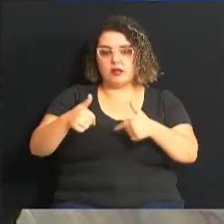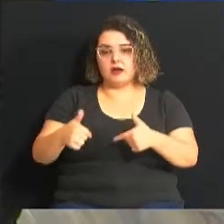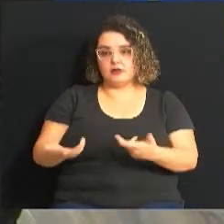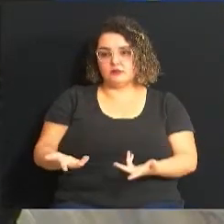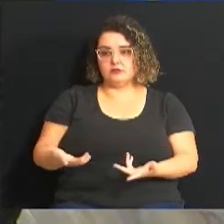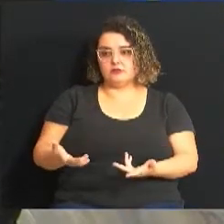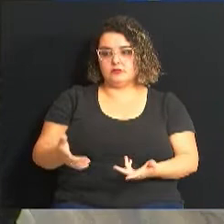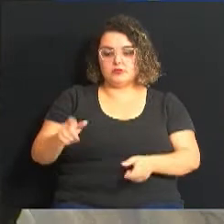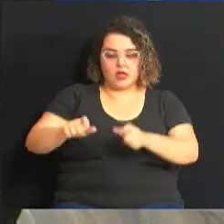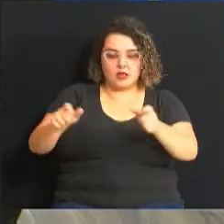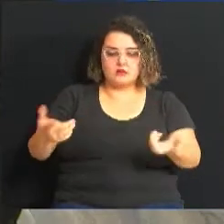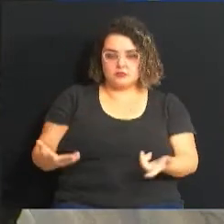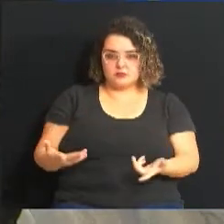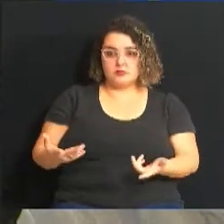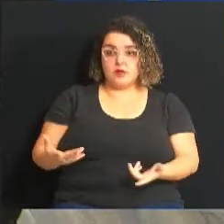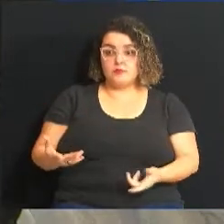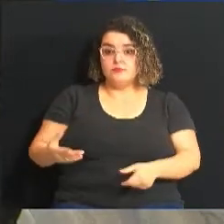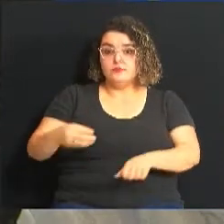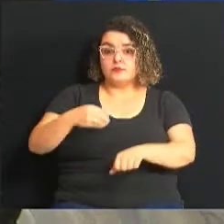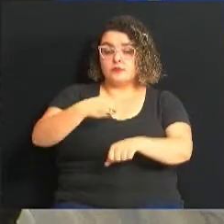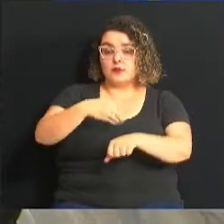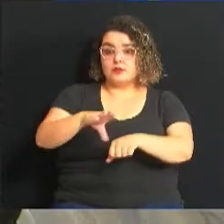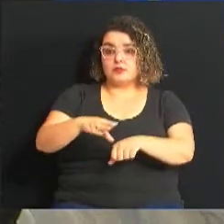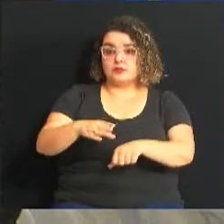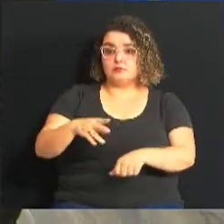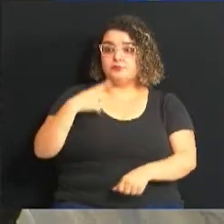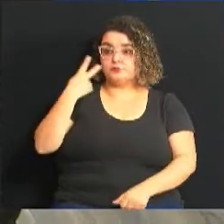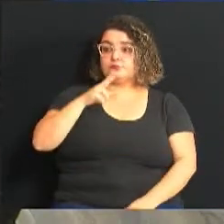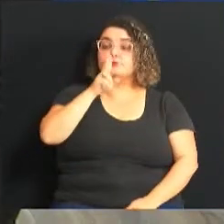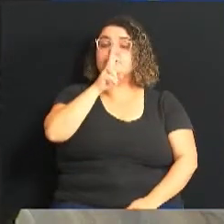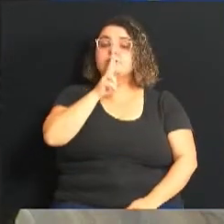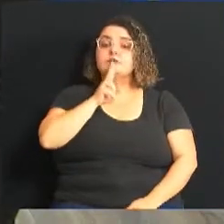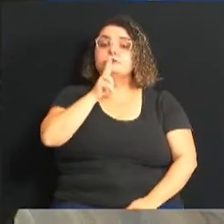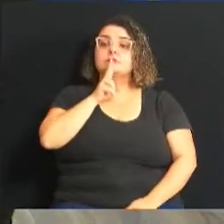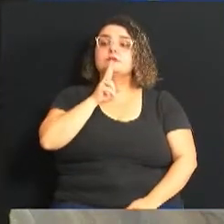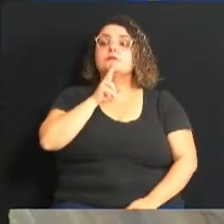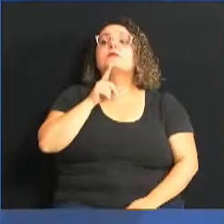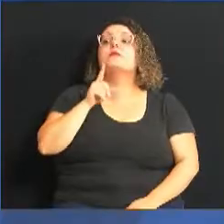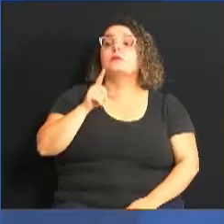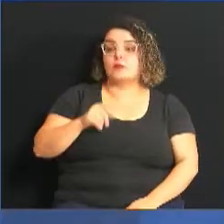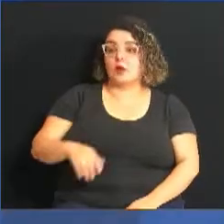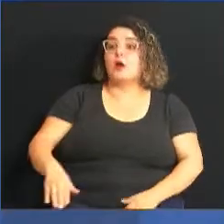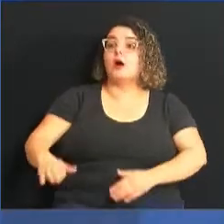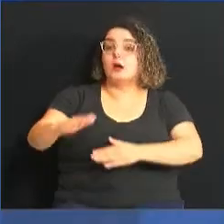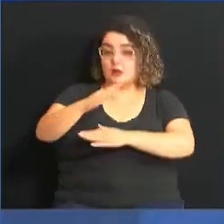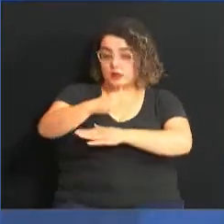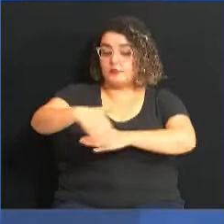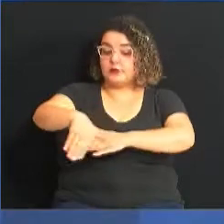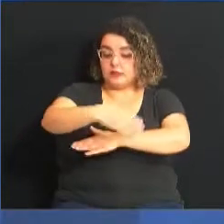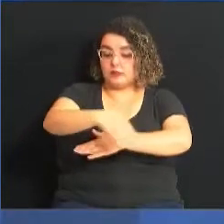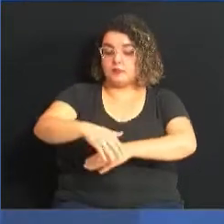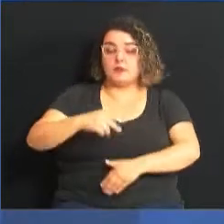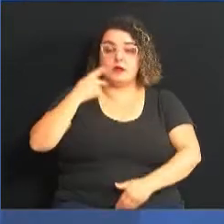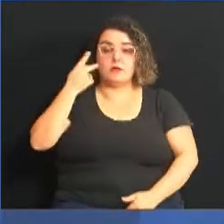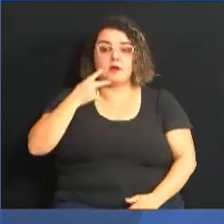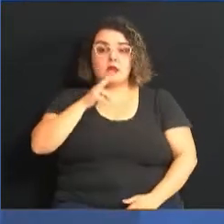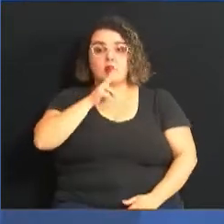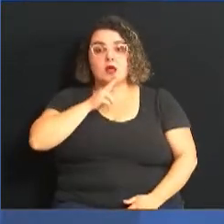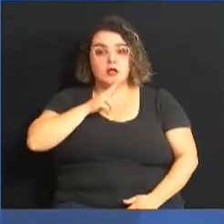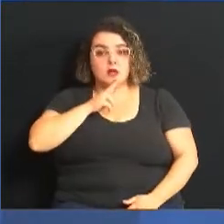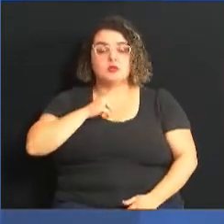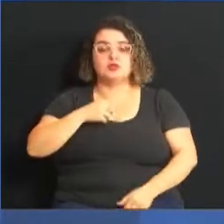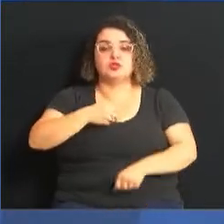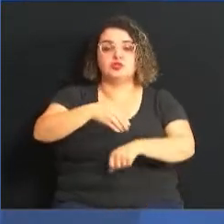gente começa falando sobre uma indicação do vereador Nelson Osseri. Hora do Câmara nas ruas. Olha, o vereador fez algumas indicações